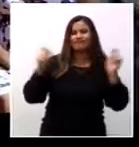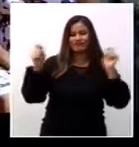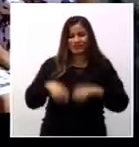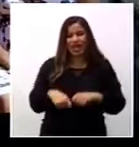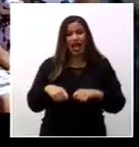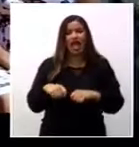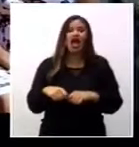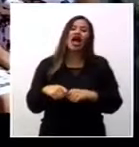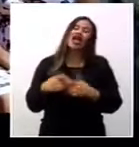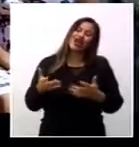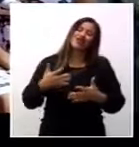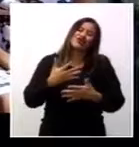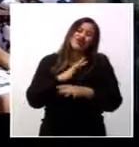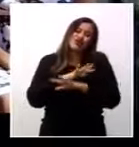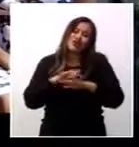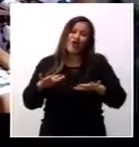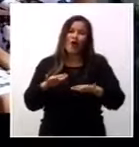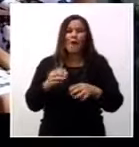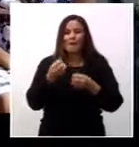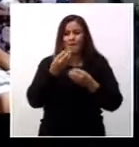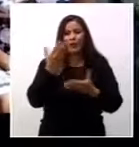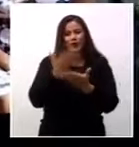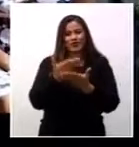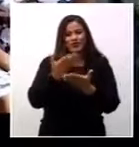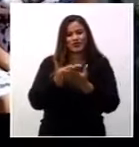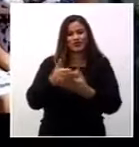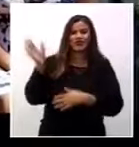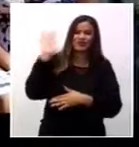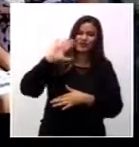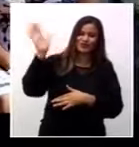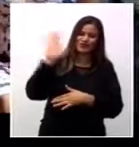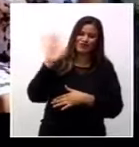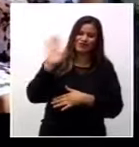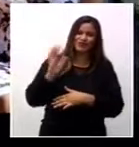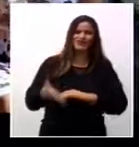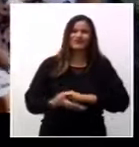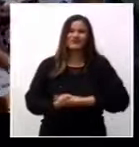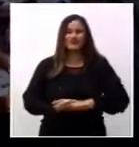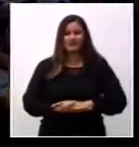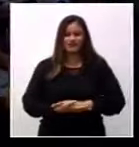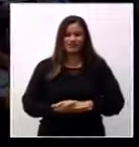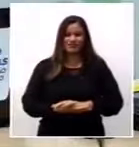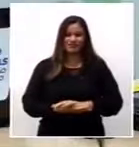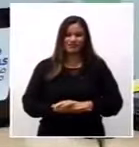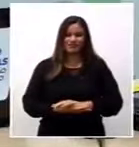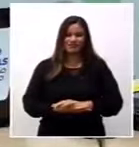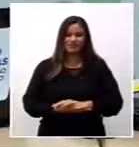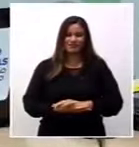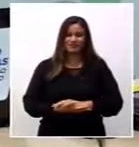que vocês tenham gostado, uma boa aula e até uma próxima vez. Tchau!